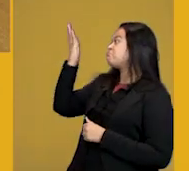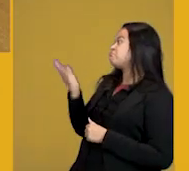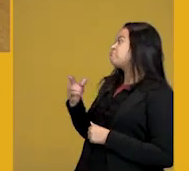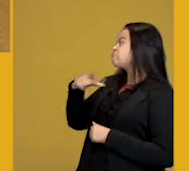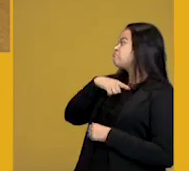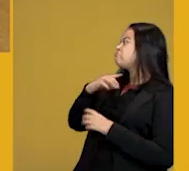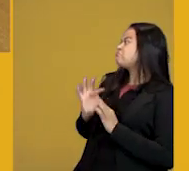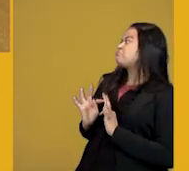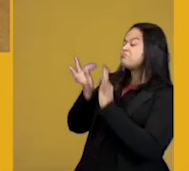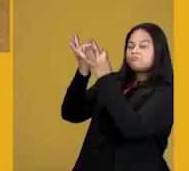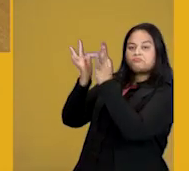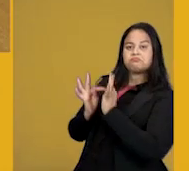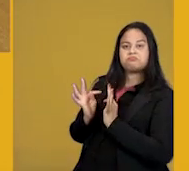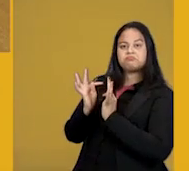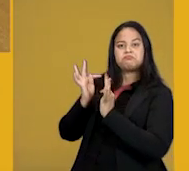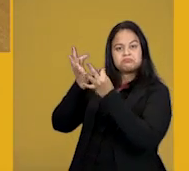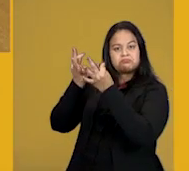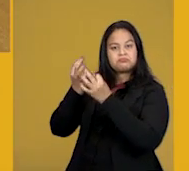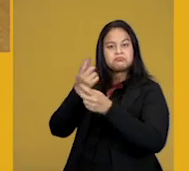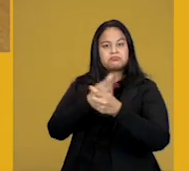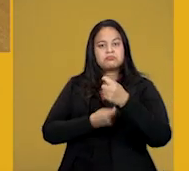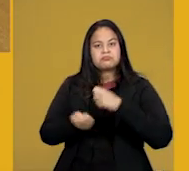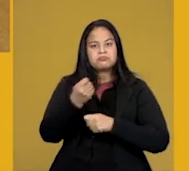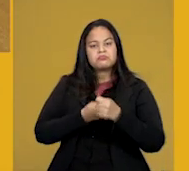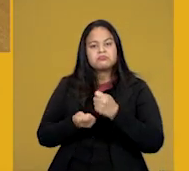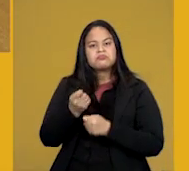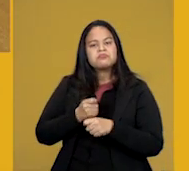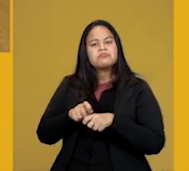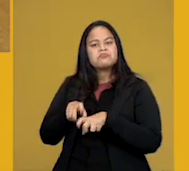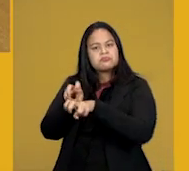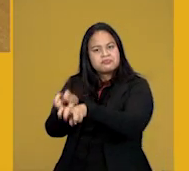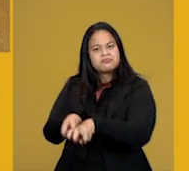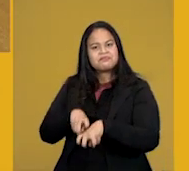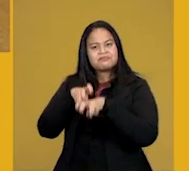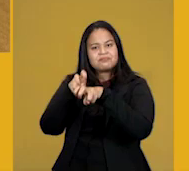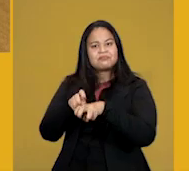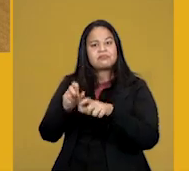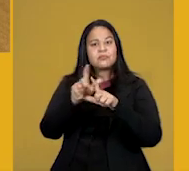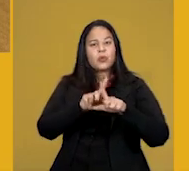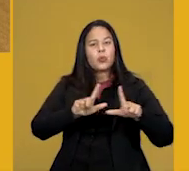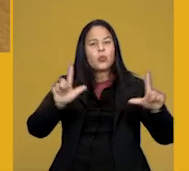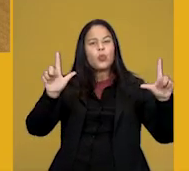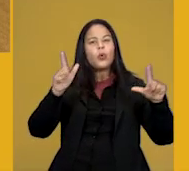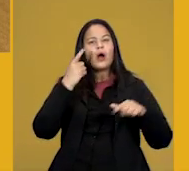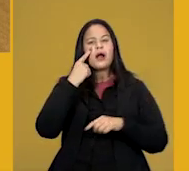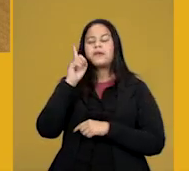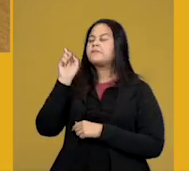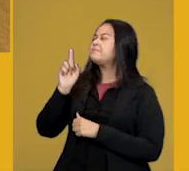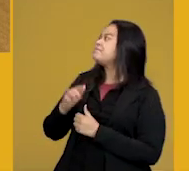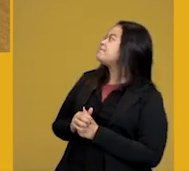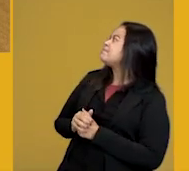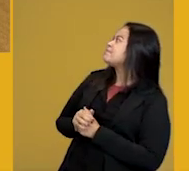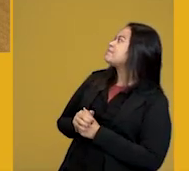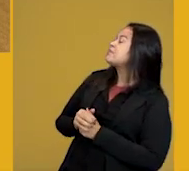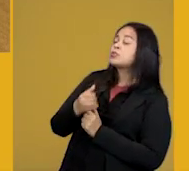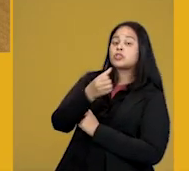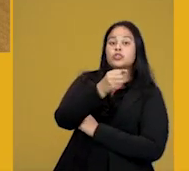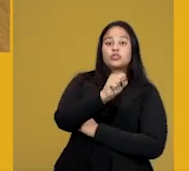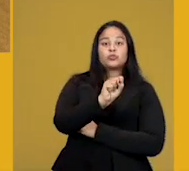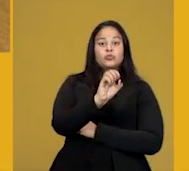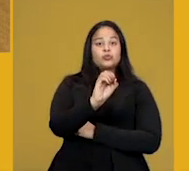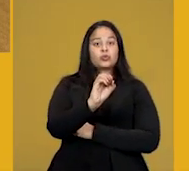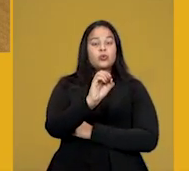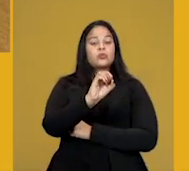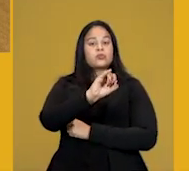essa tecnologia do agronegócio, né? Então tem um destaque dessa imagem, grande produção de plantação de soja lá no estado de Mato